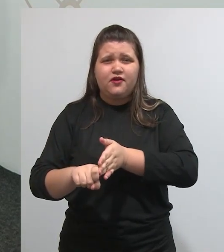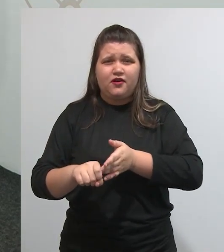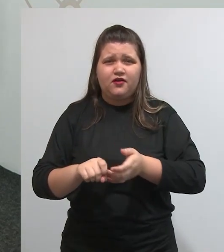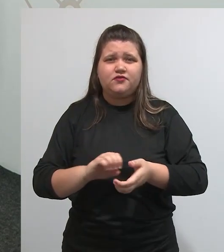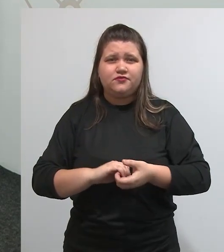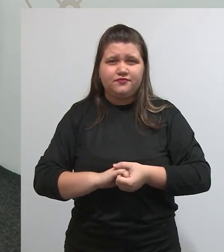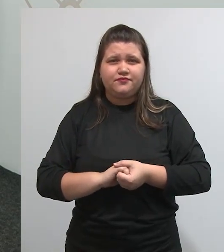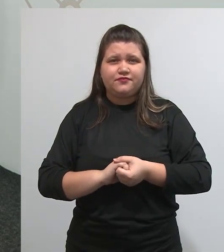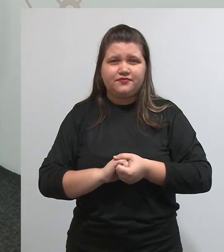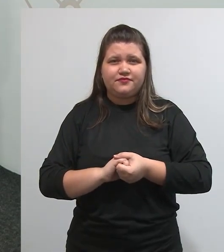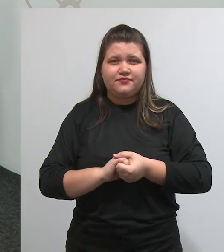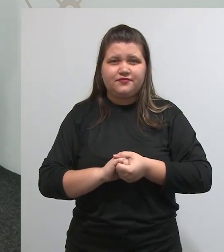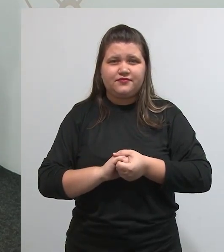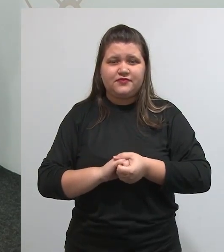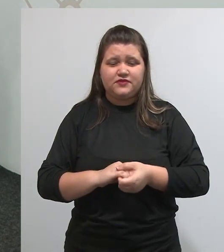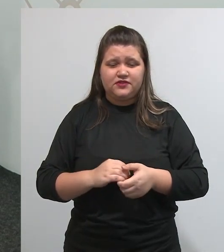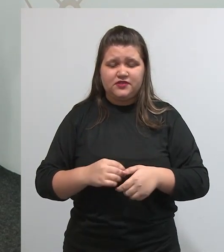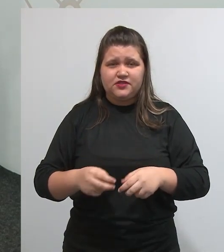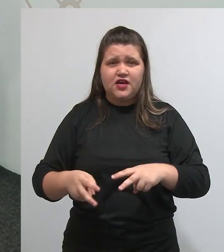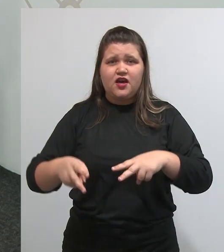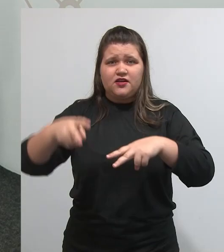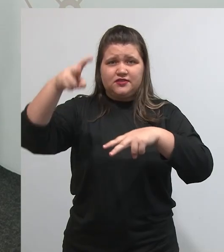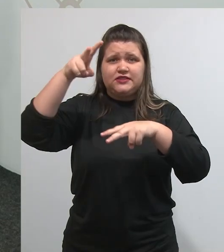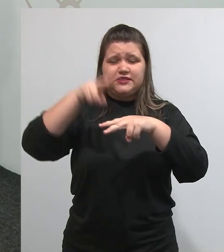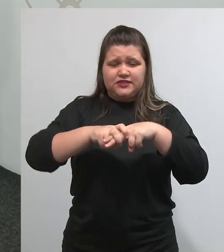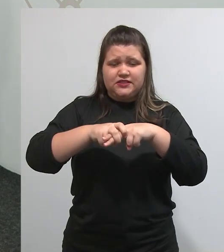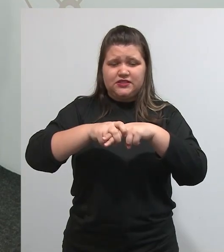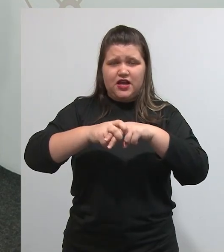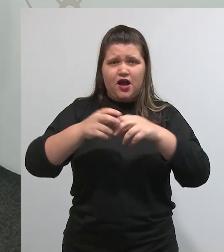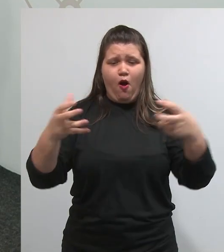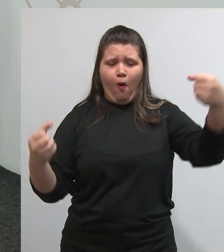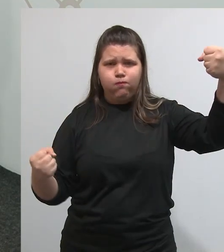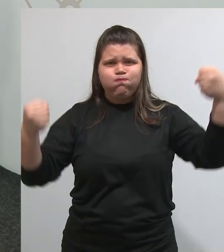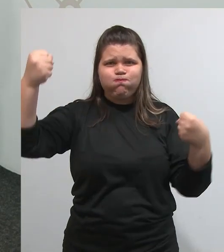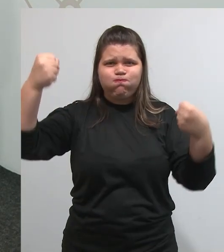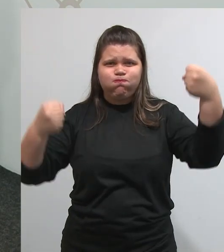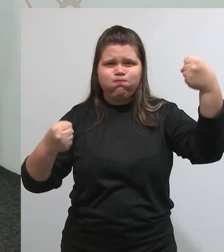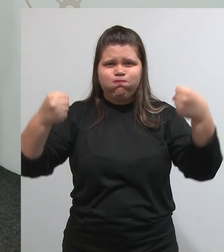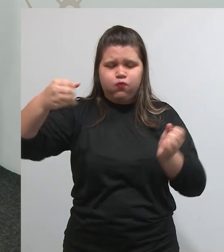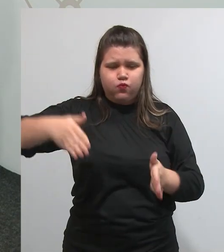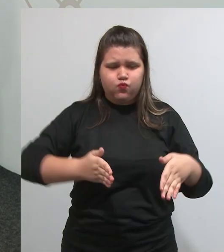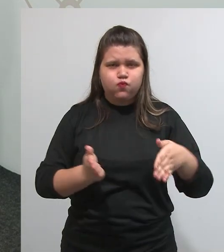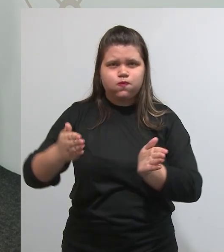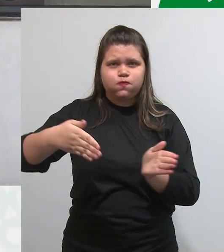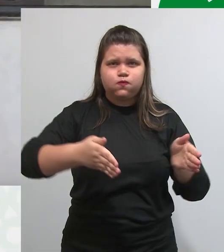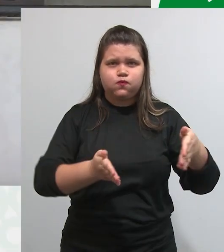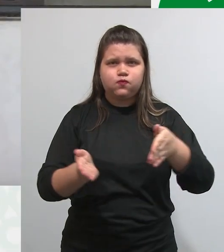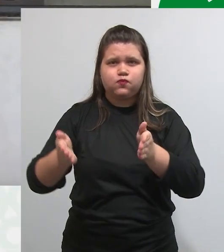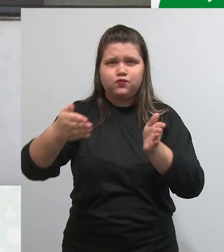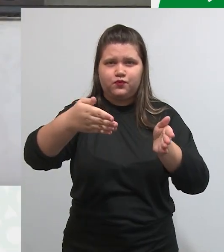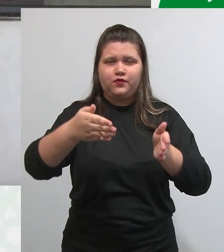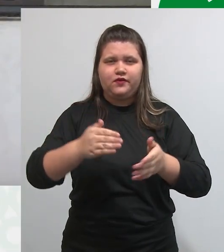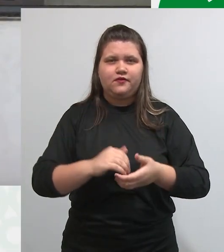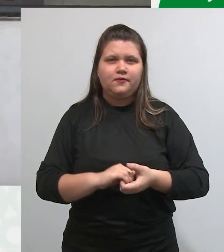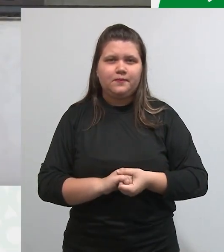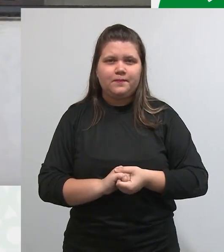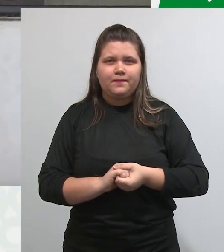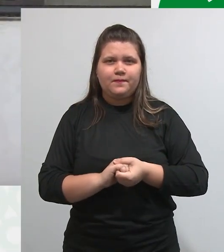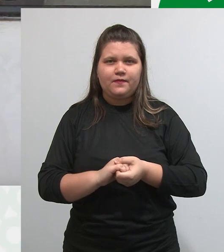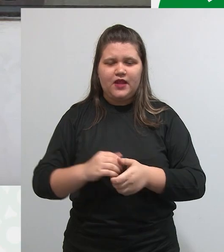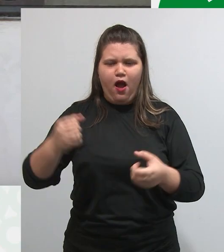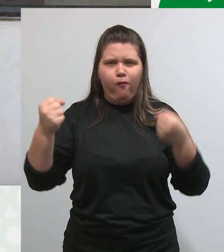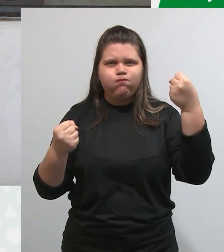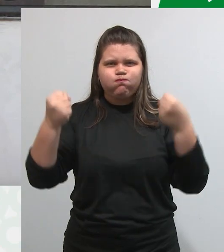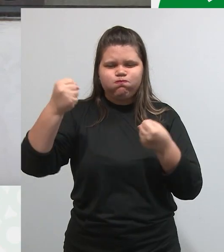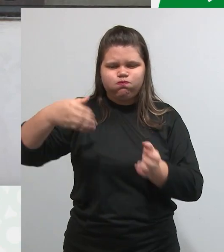Caminhão? Em cima de um caminhãozinho, nós íamos por Pimenta, porque não dava para vir por aqui. Então, vim em cima de um